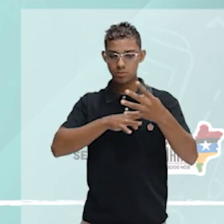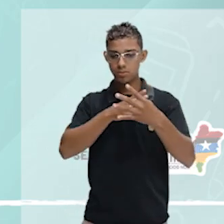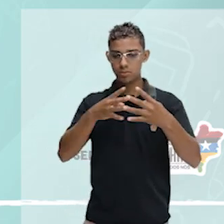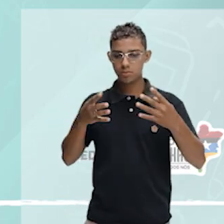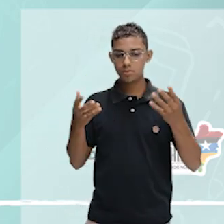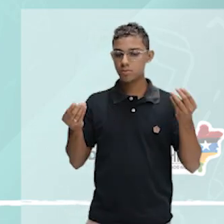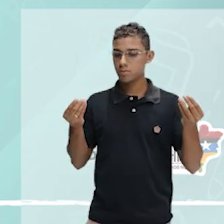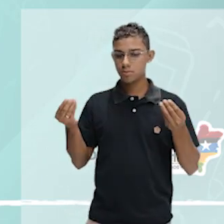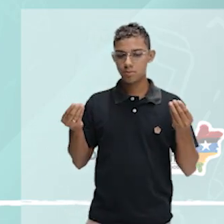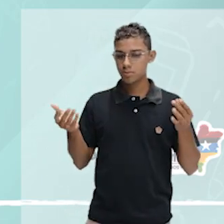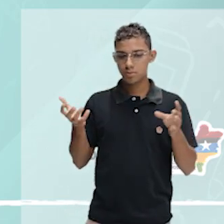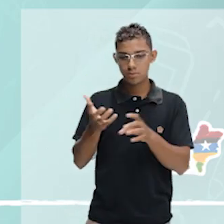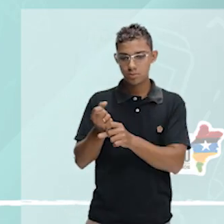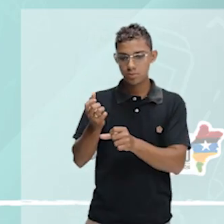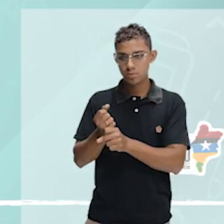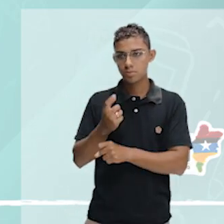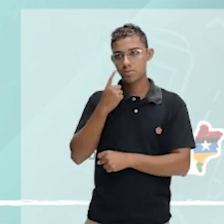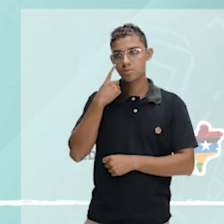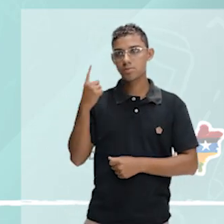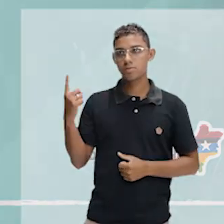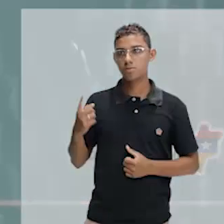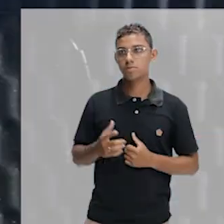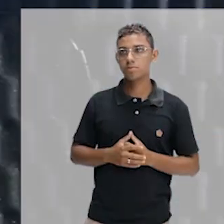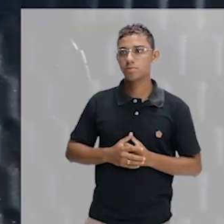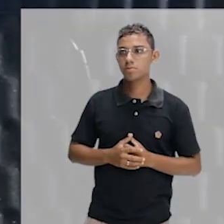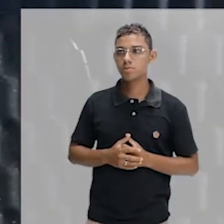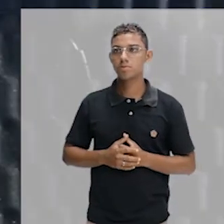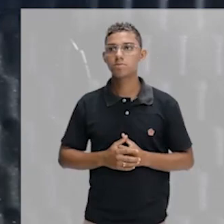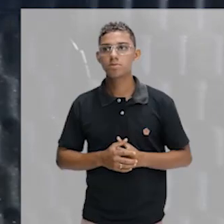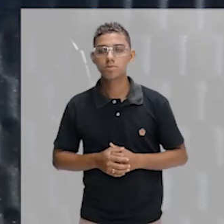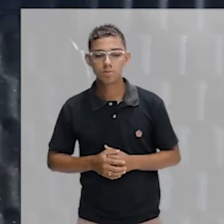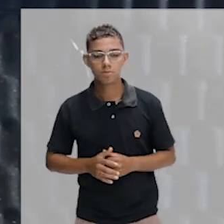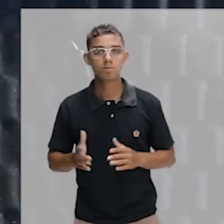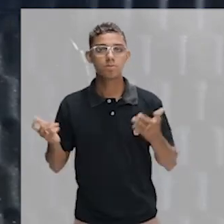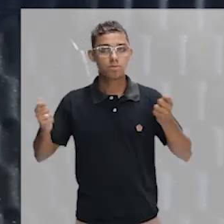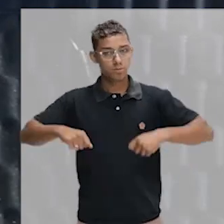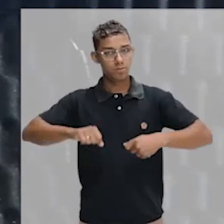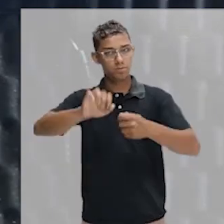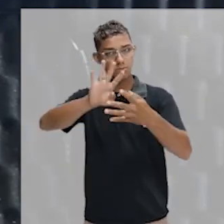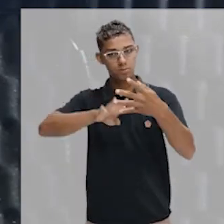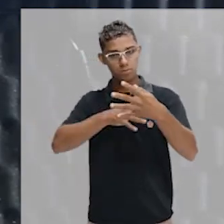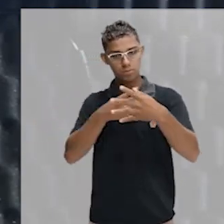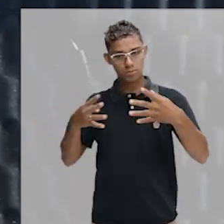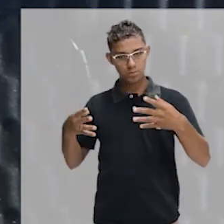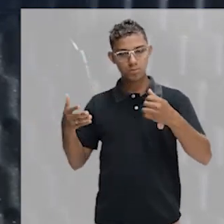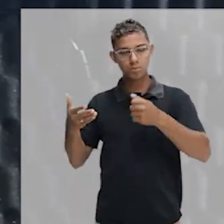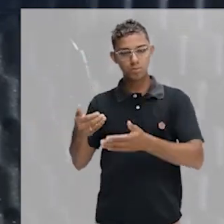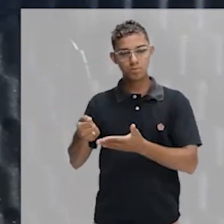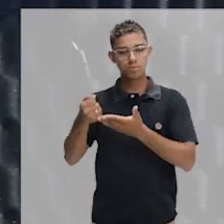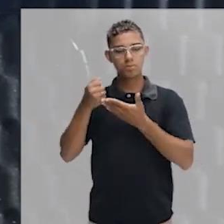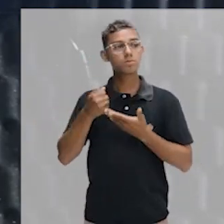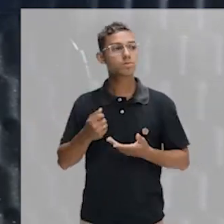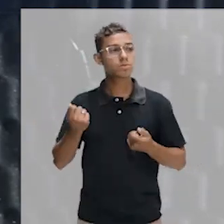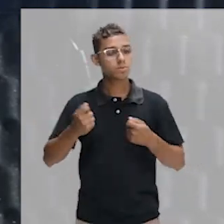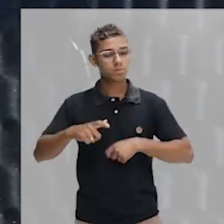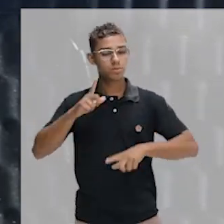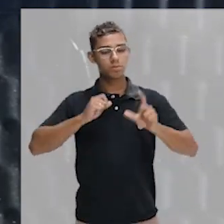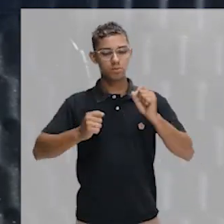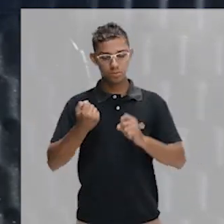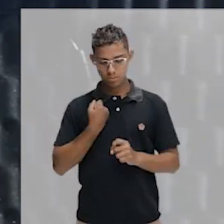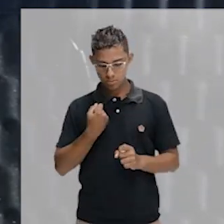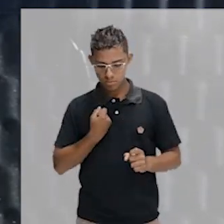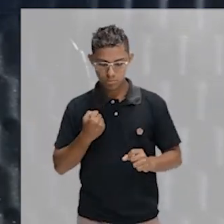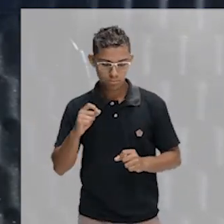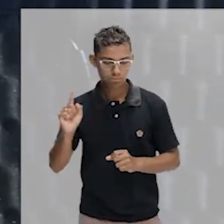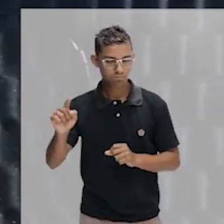fazer o gráfico como é que a gente monta mesmo esse negócio eu vou ter uma tabelinha suporte eu vou escolher valores para